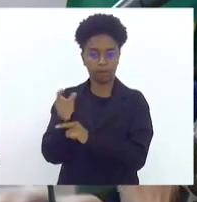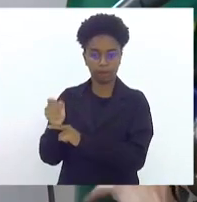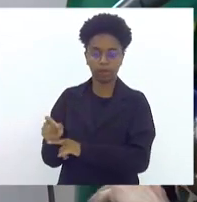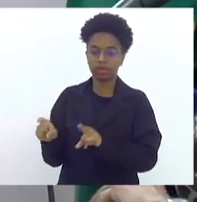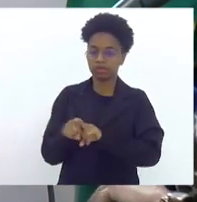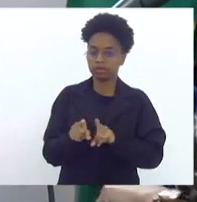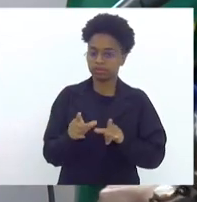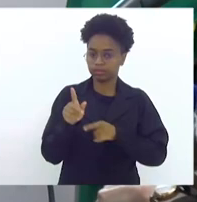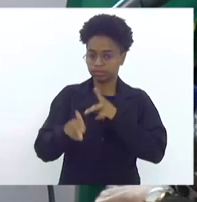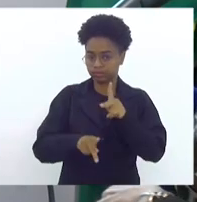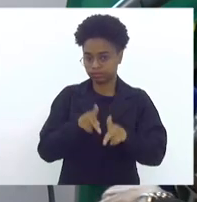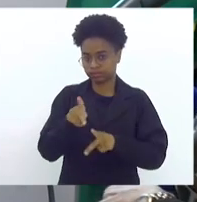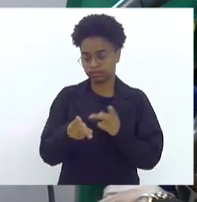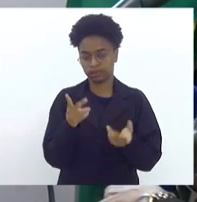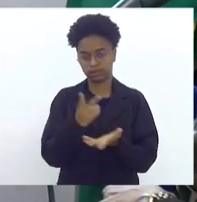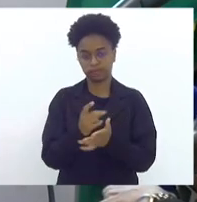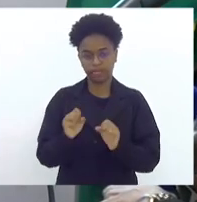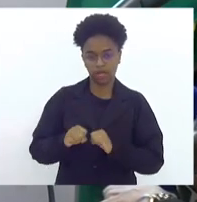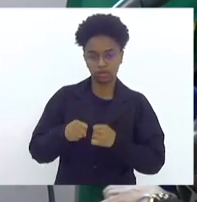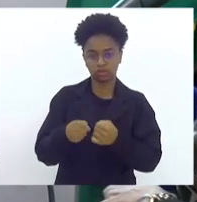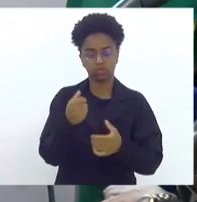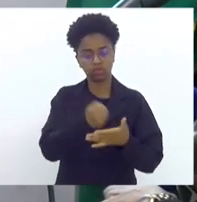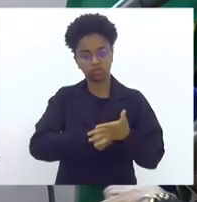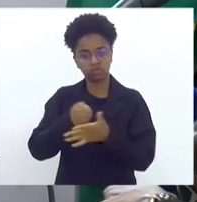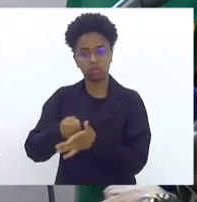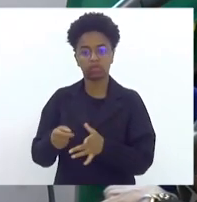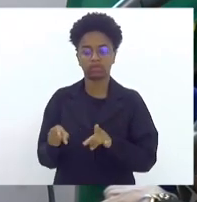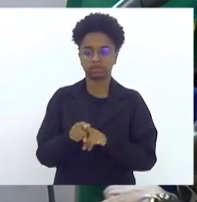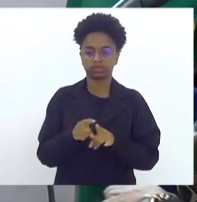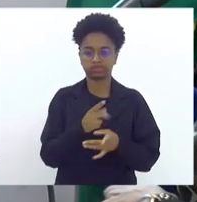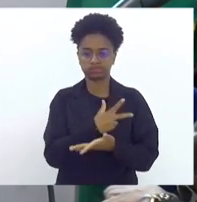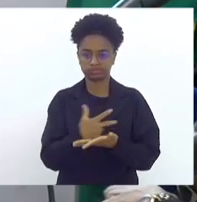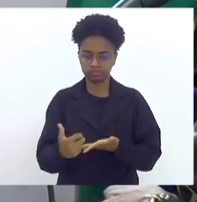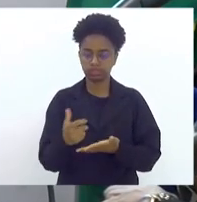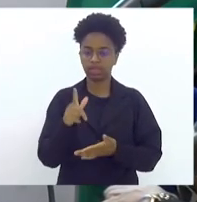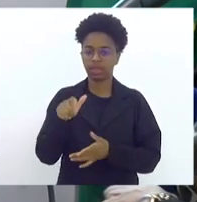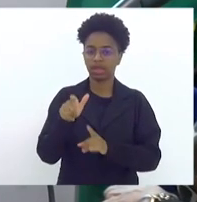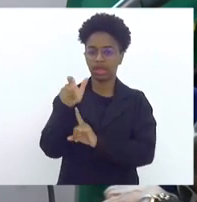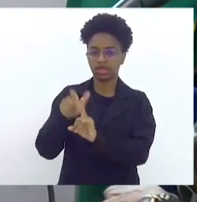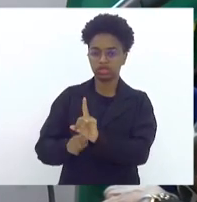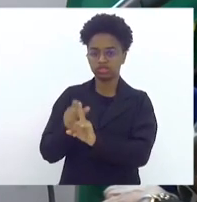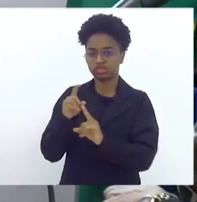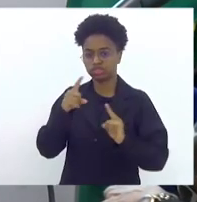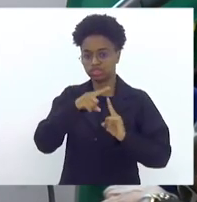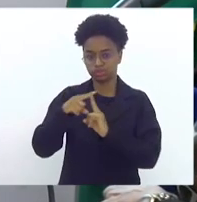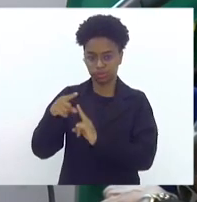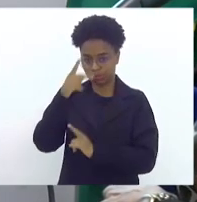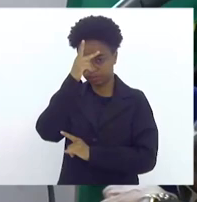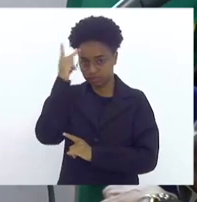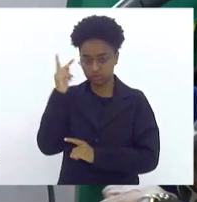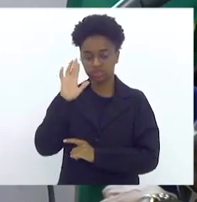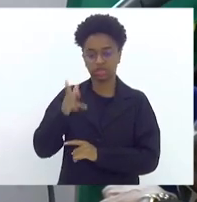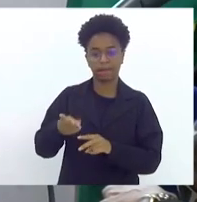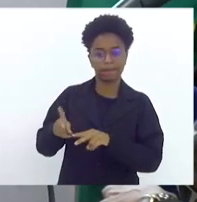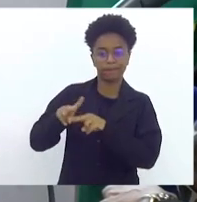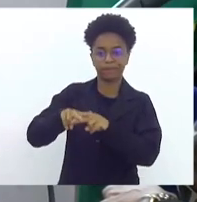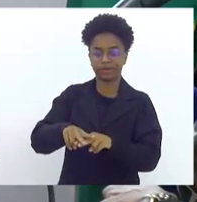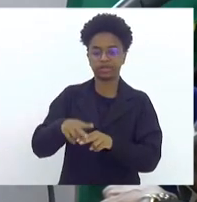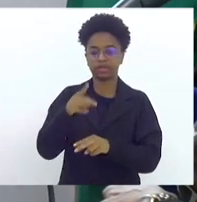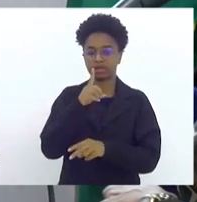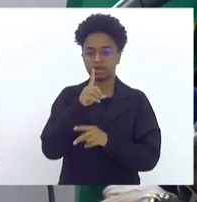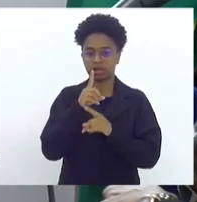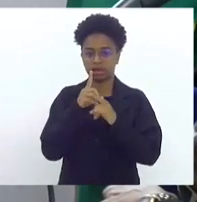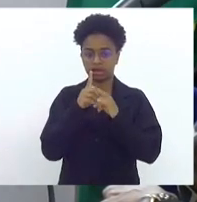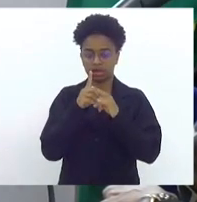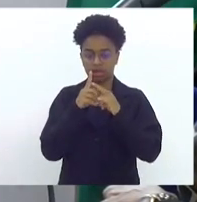de uma população inteira que sempre lutou e foi usurpada era do tipo de gente como foi presa semana nazista